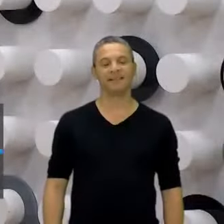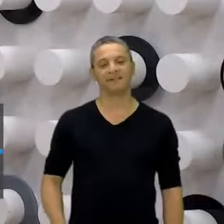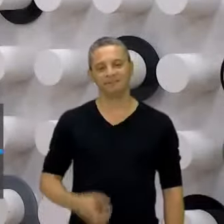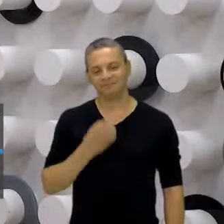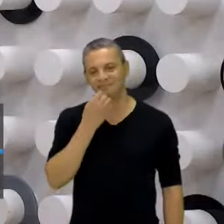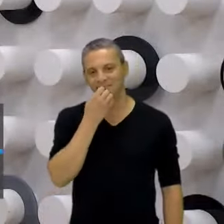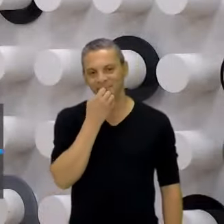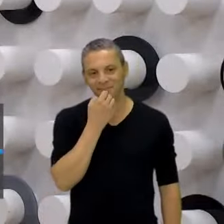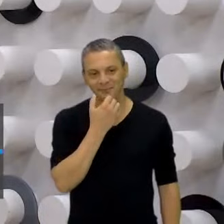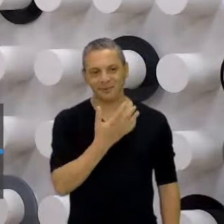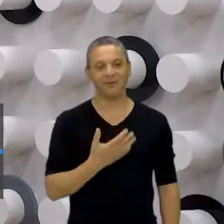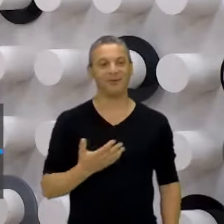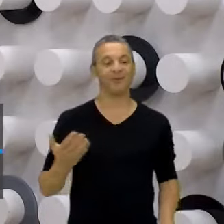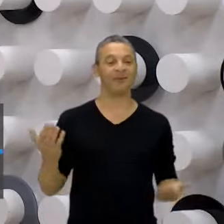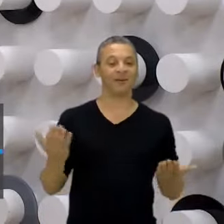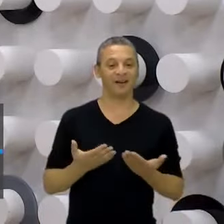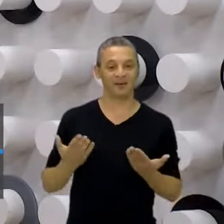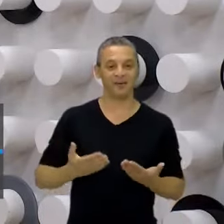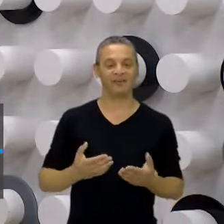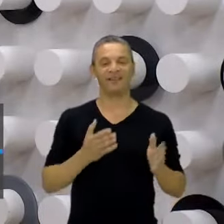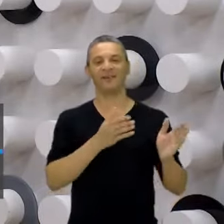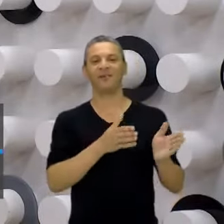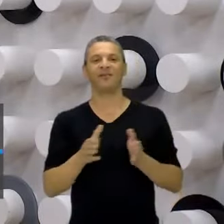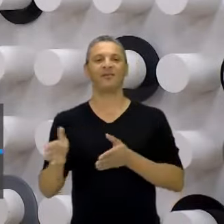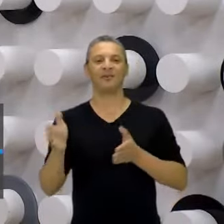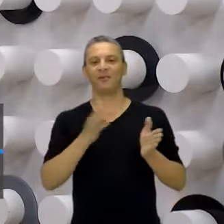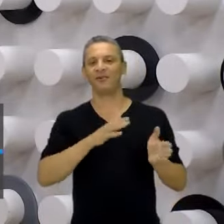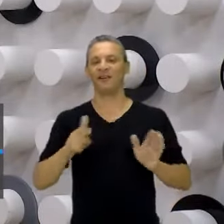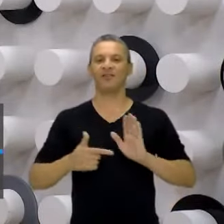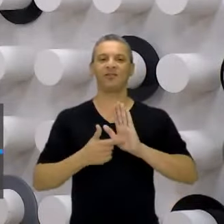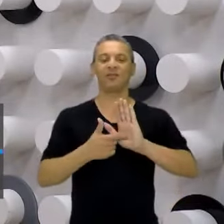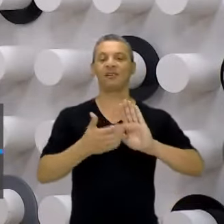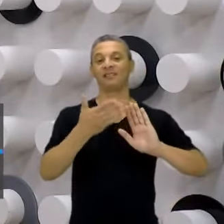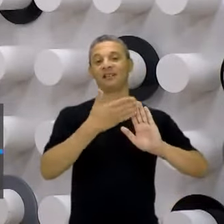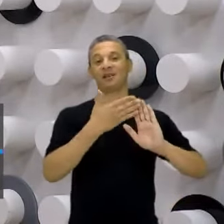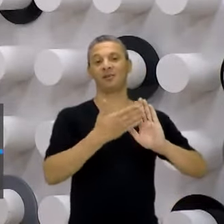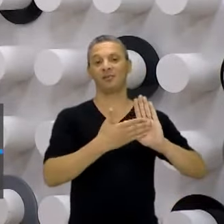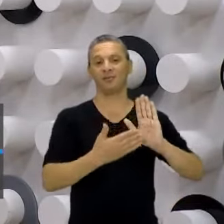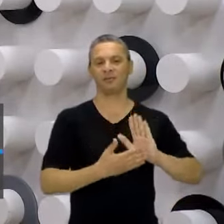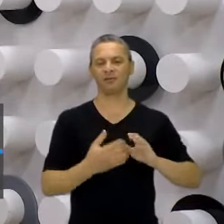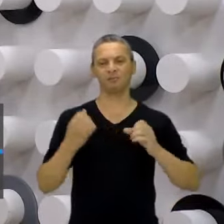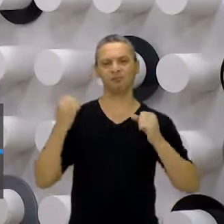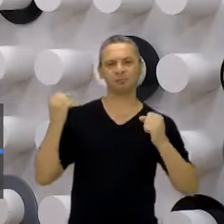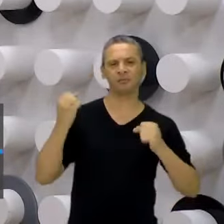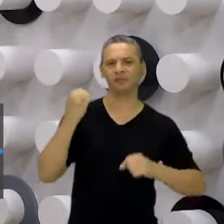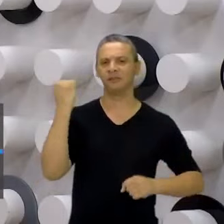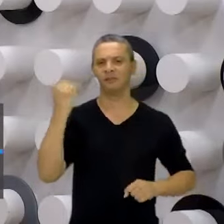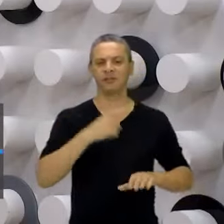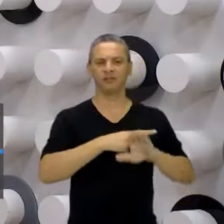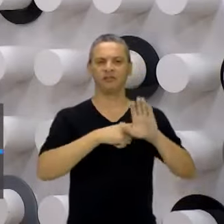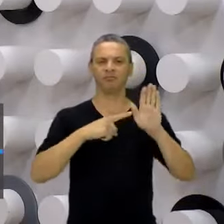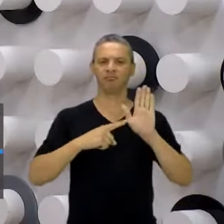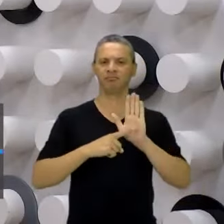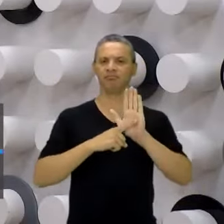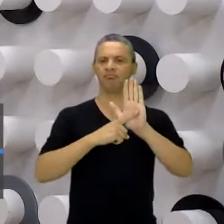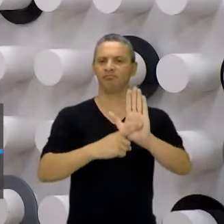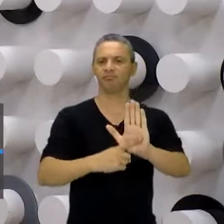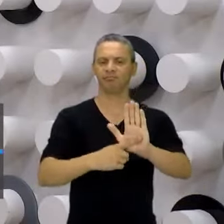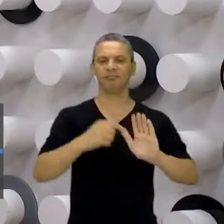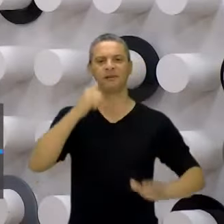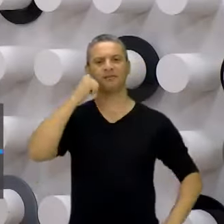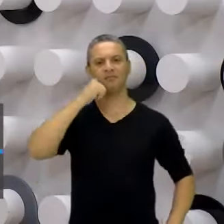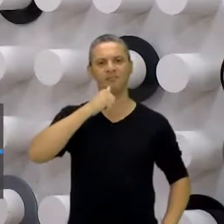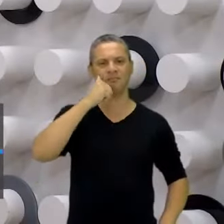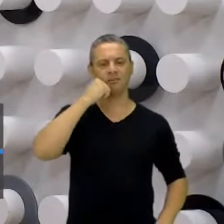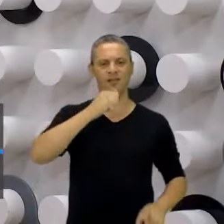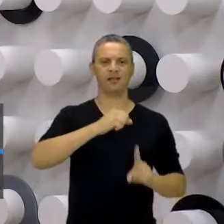Muito bem, turma. Então, a gente teve mais um vídeo ilustrando a nossa proposta, os superpoderes aí do protagonismo, né, das mulheres dentro da